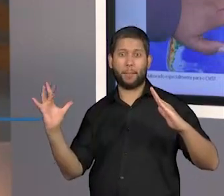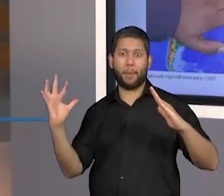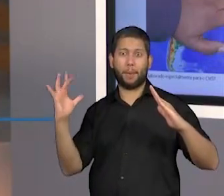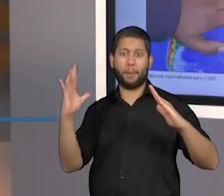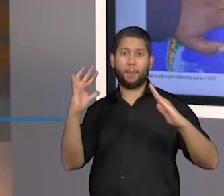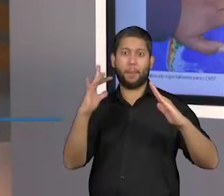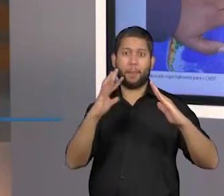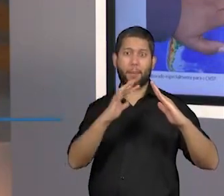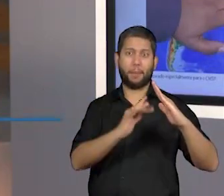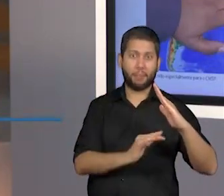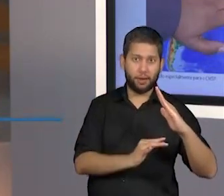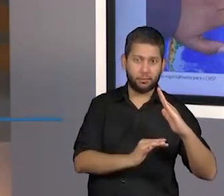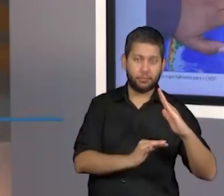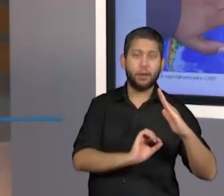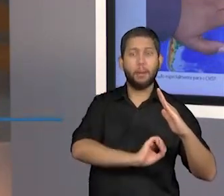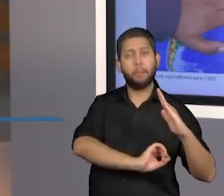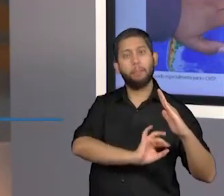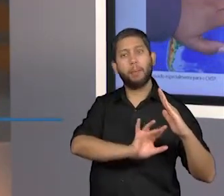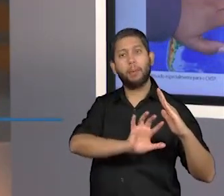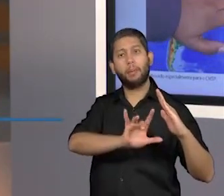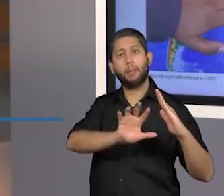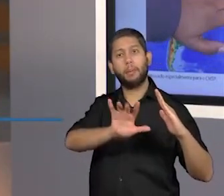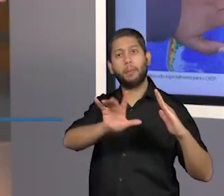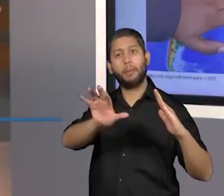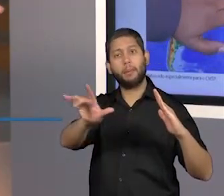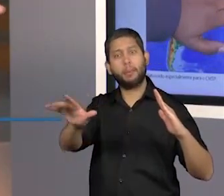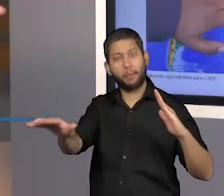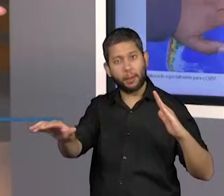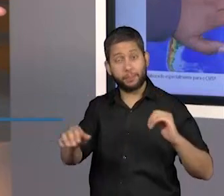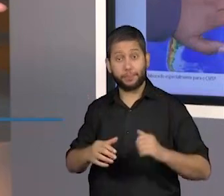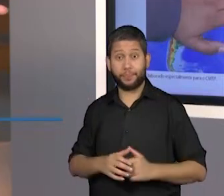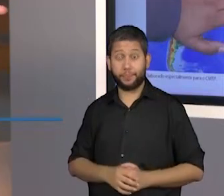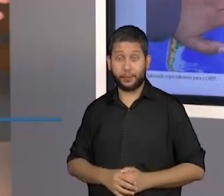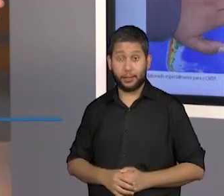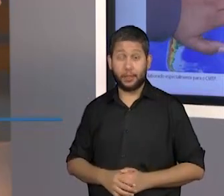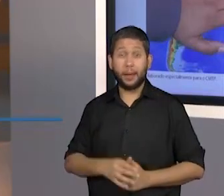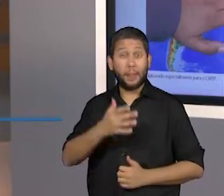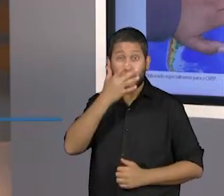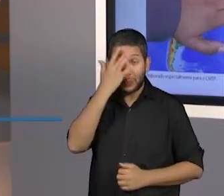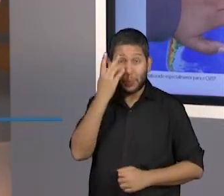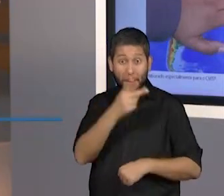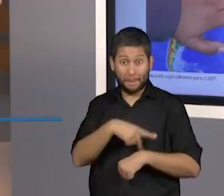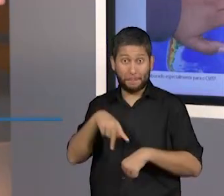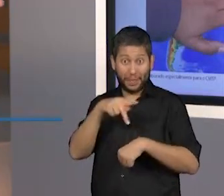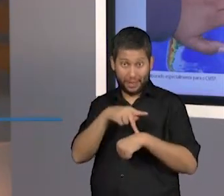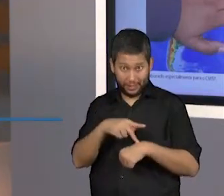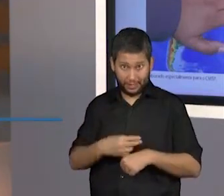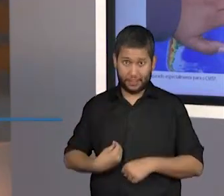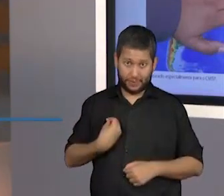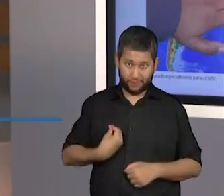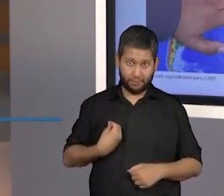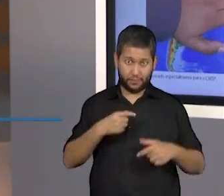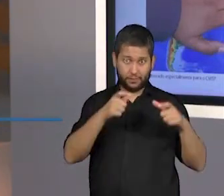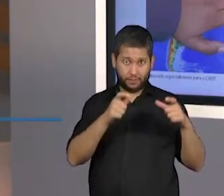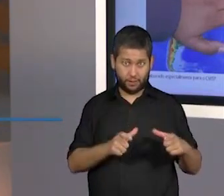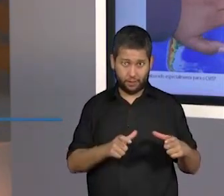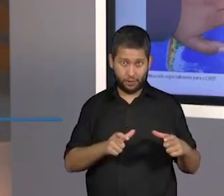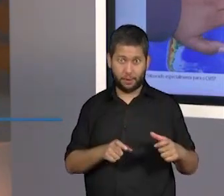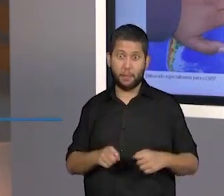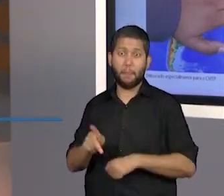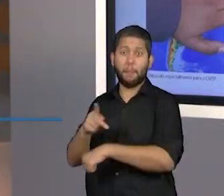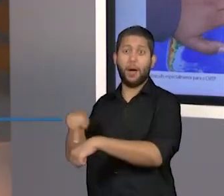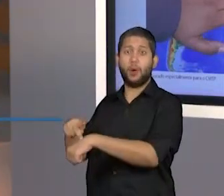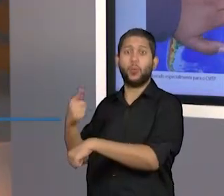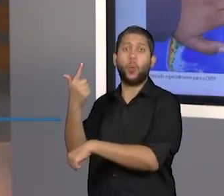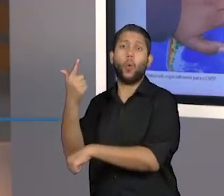pessoal. Quando uma pessoa sai de um país e vai para um outro, ou um grupo de pessoas sai de um